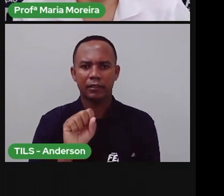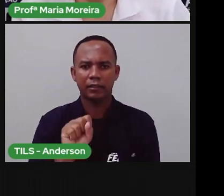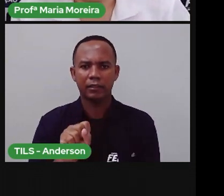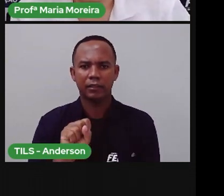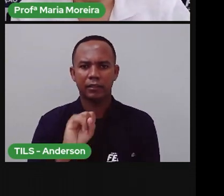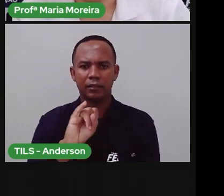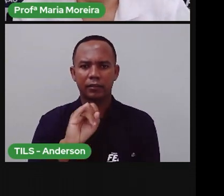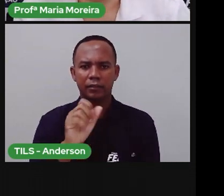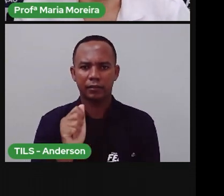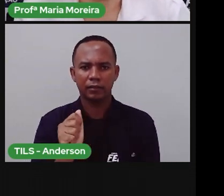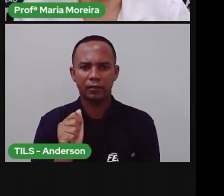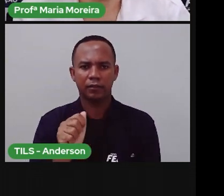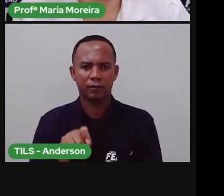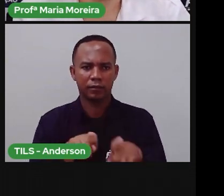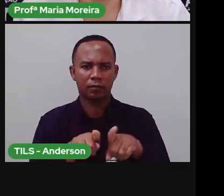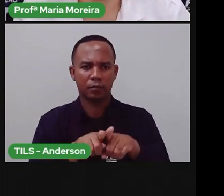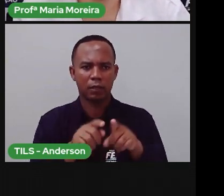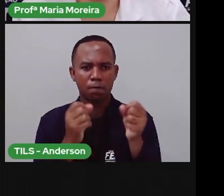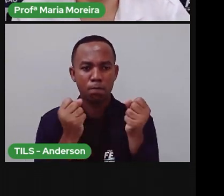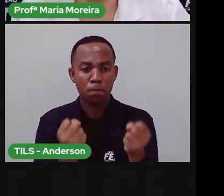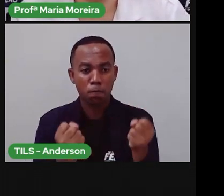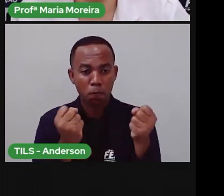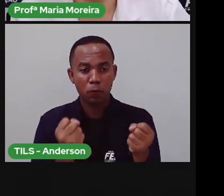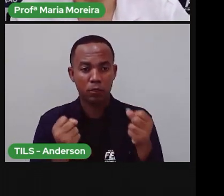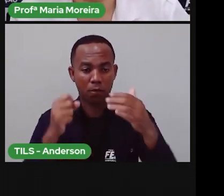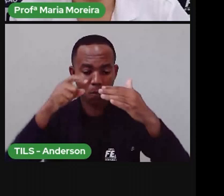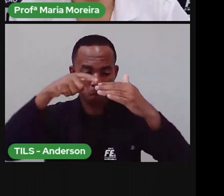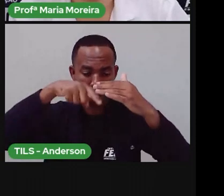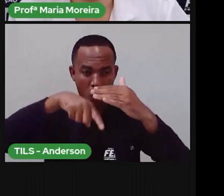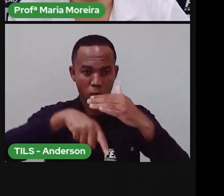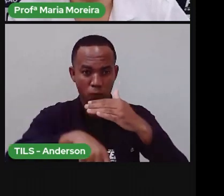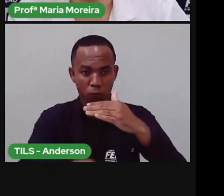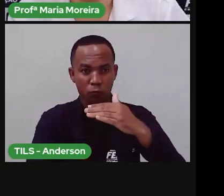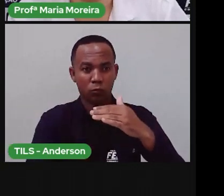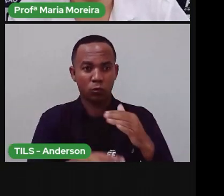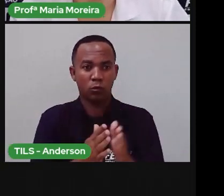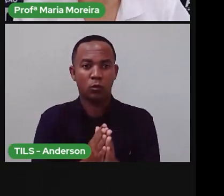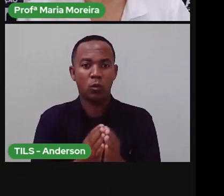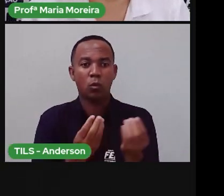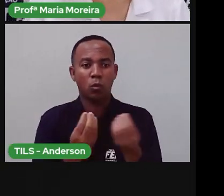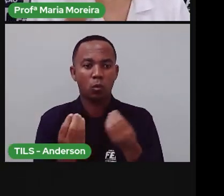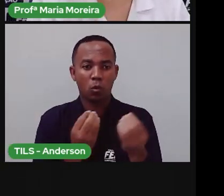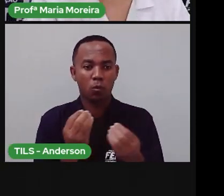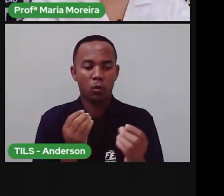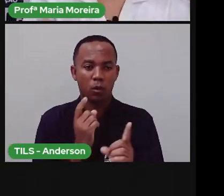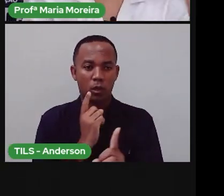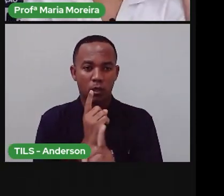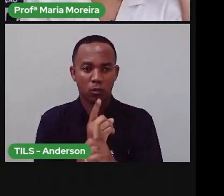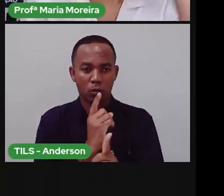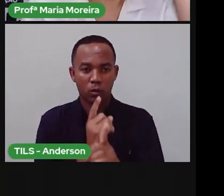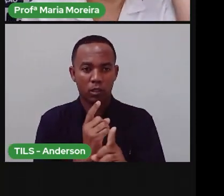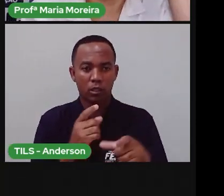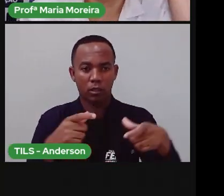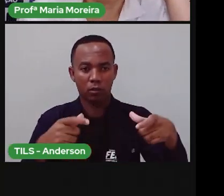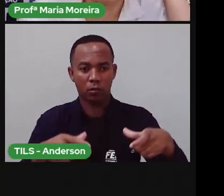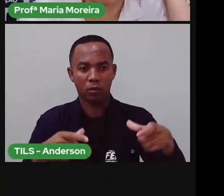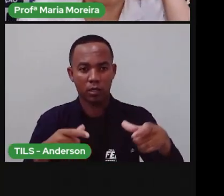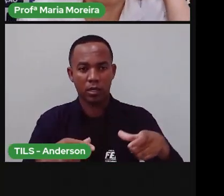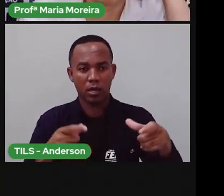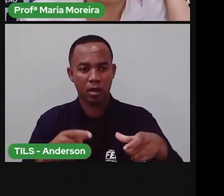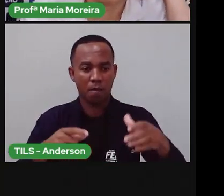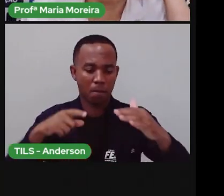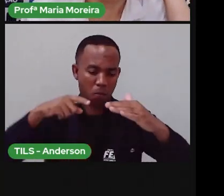da Mariana, ponto mais profundo que mencionamos acima, encontra-se em sua área, né? Que é a parte